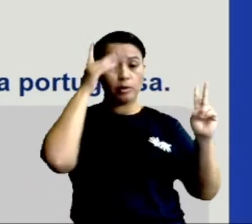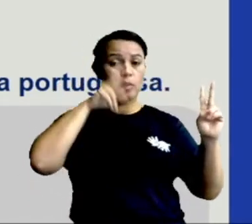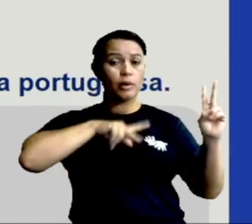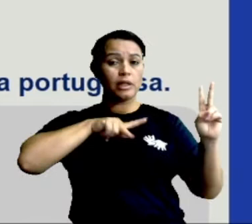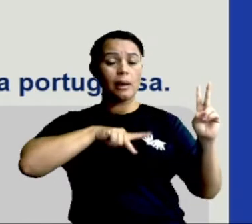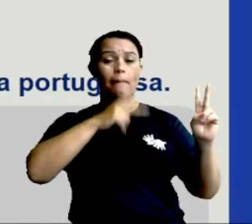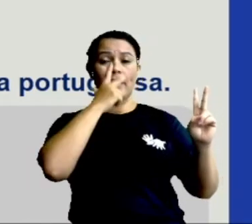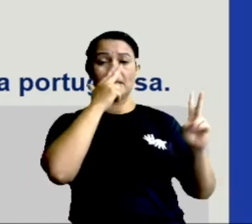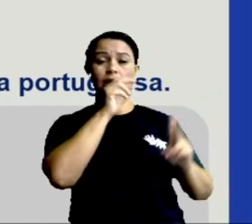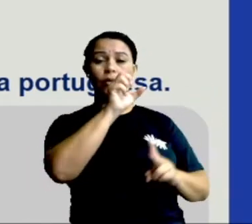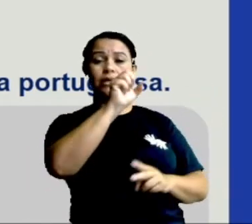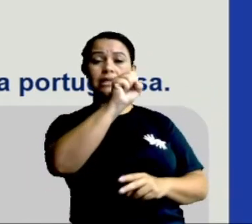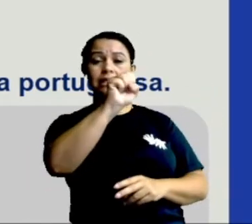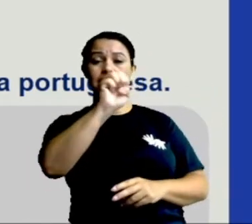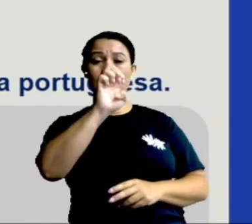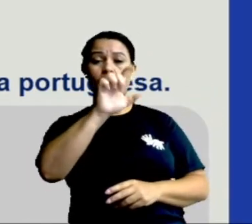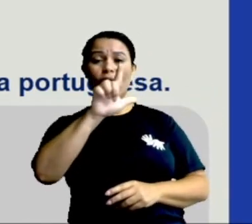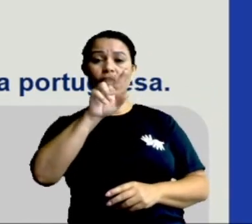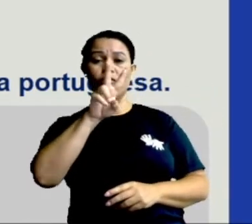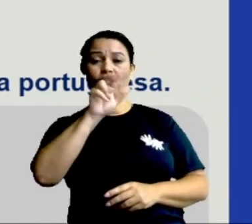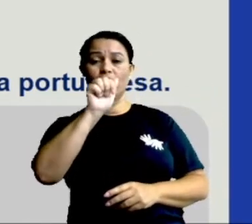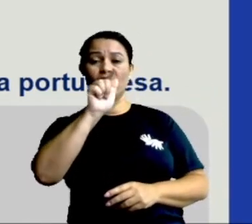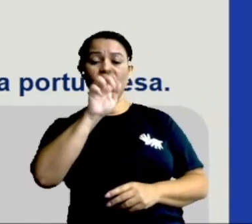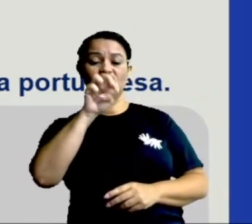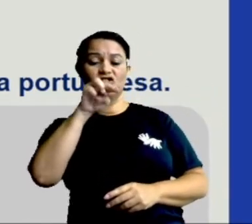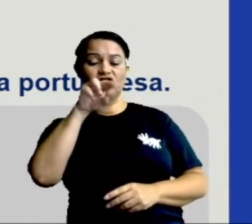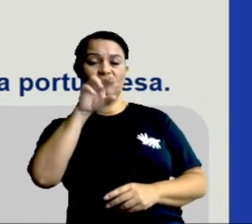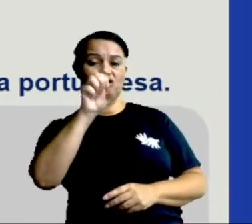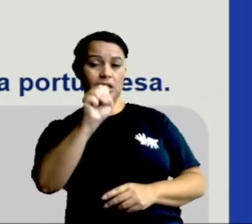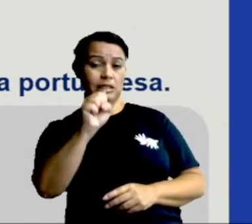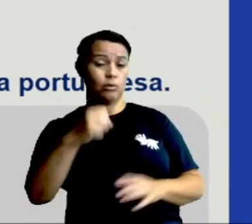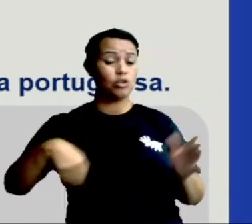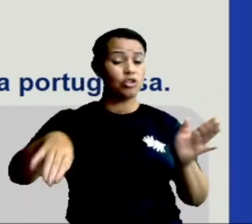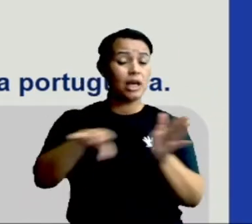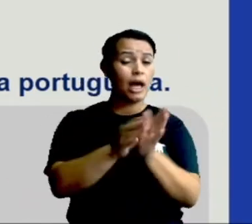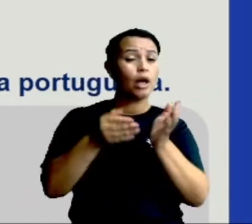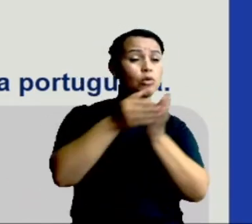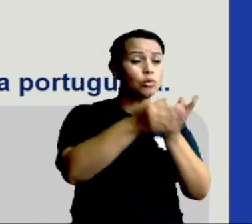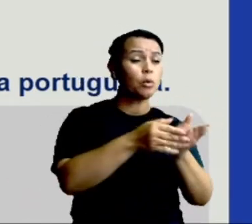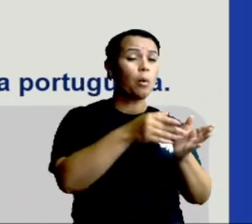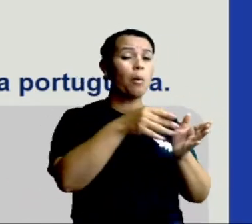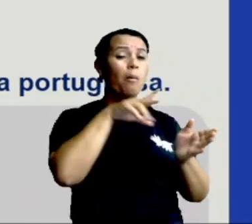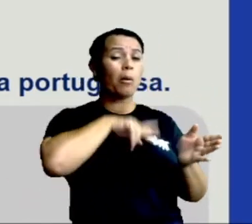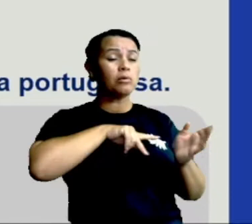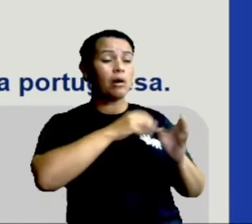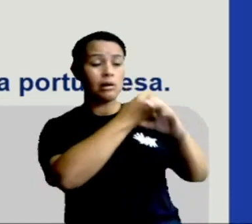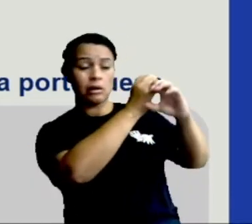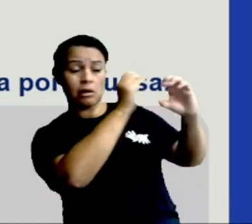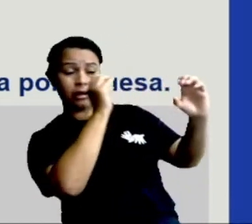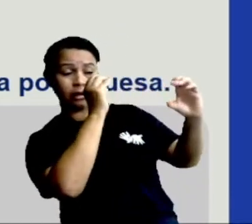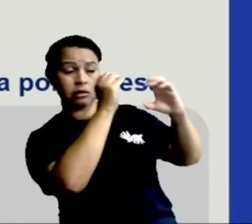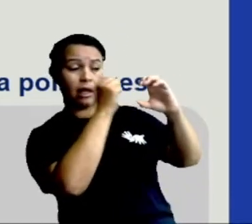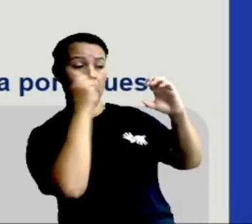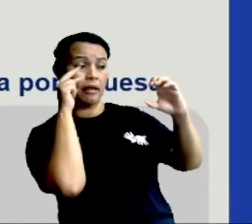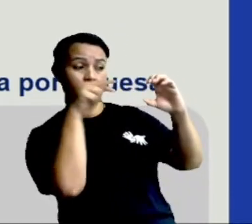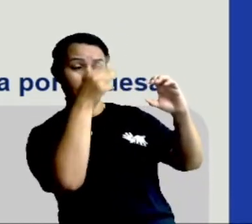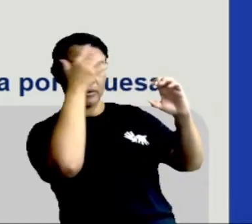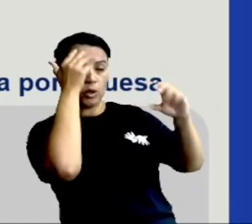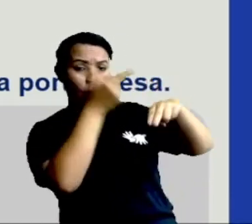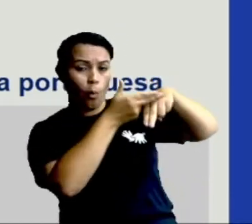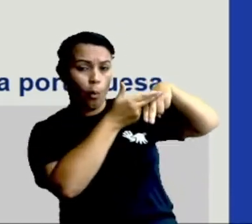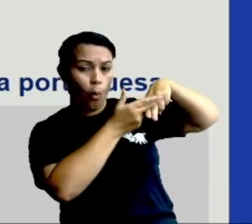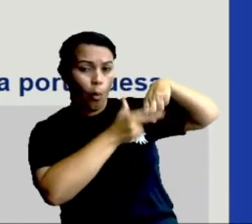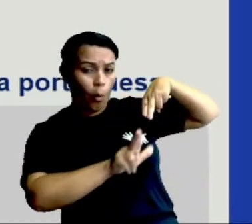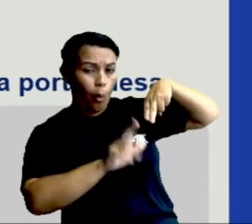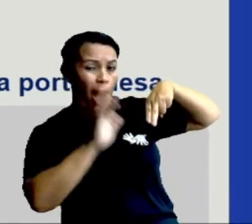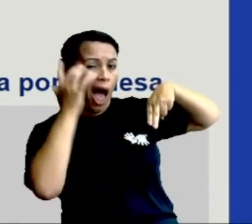de selvagem, ou seja, os portugueses, assim que chegaram, avistaram aquelas pessoas sem